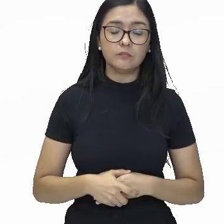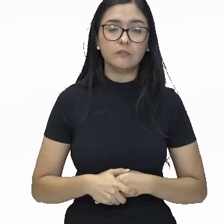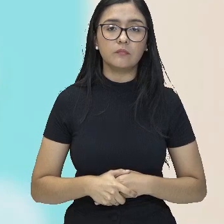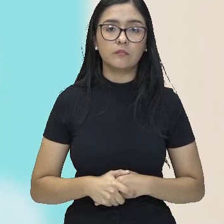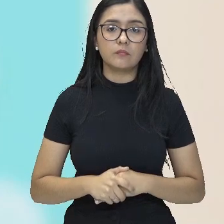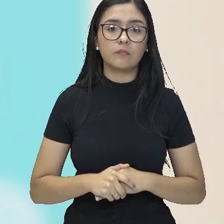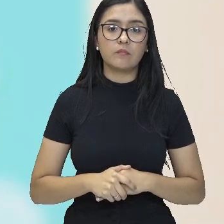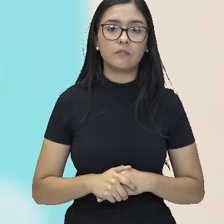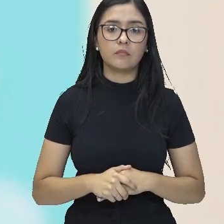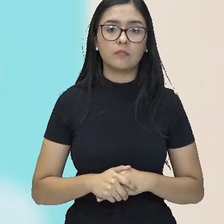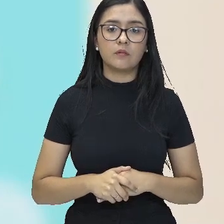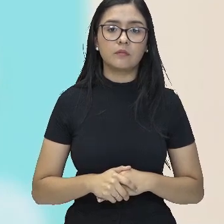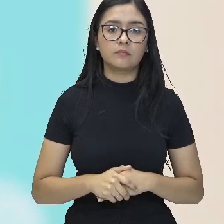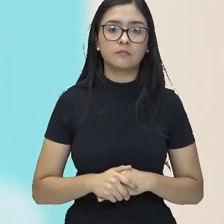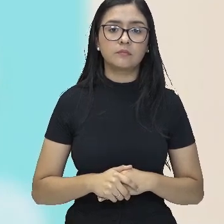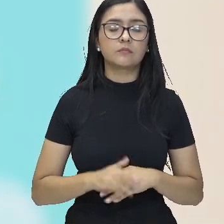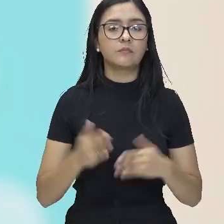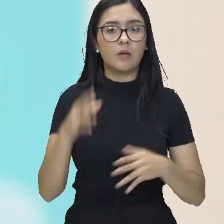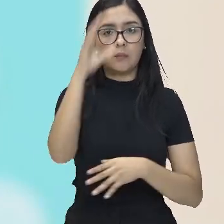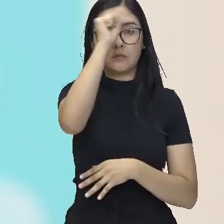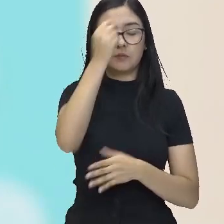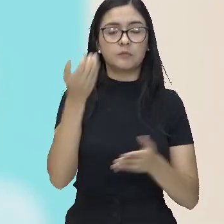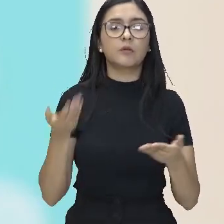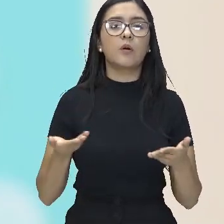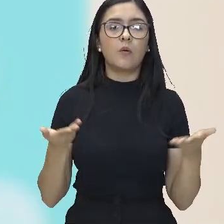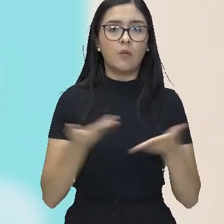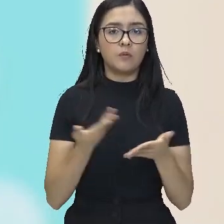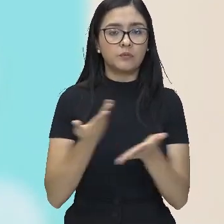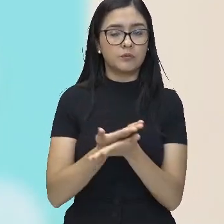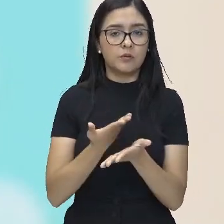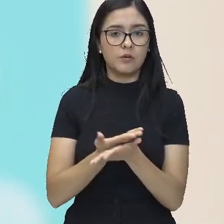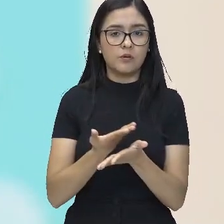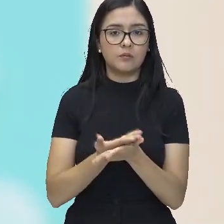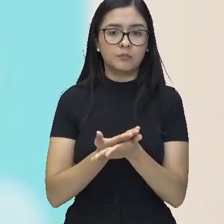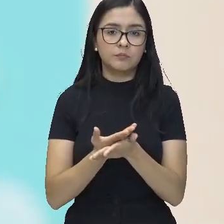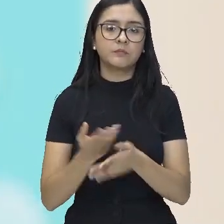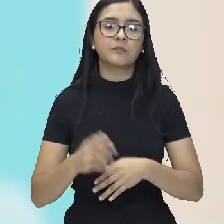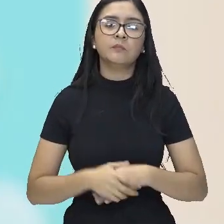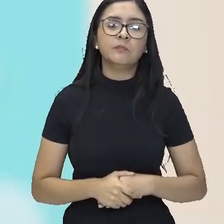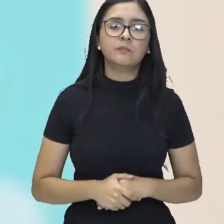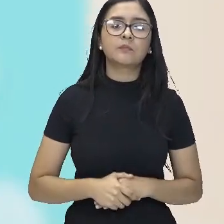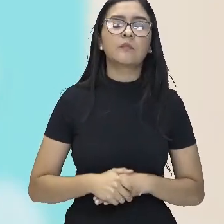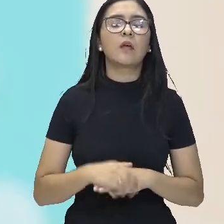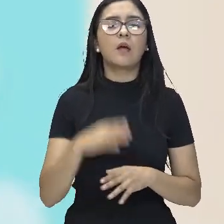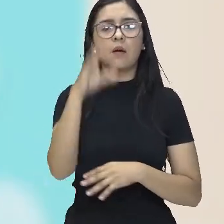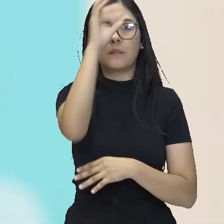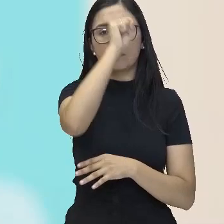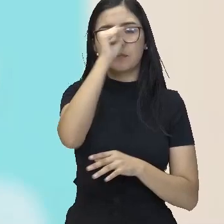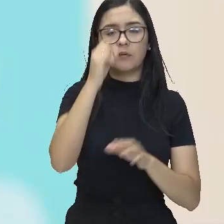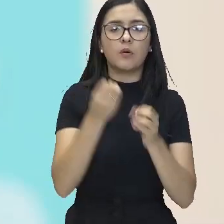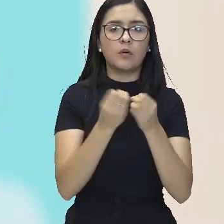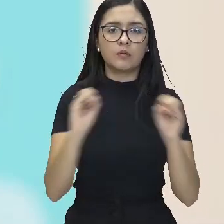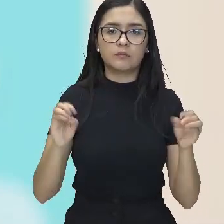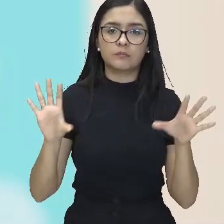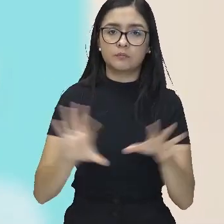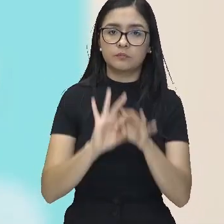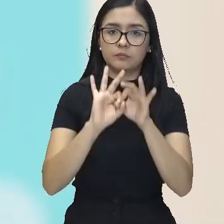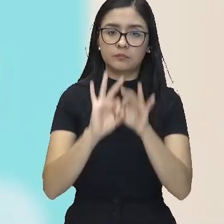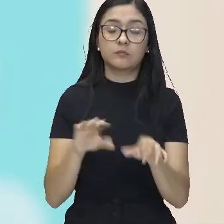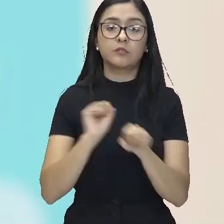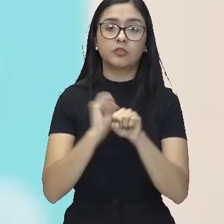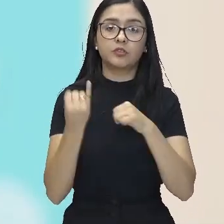é isso que nós aprendemos na aula de hoje. Né? Nós aprendemos oração